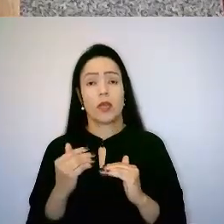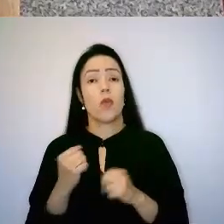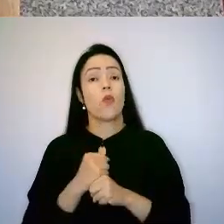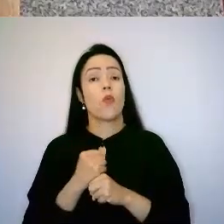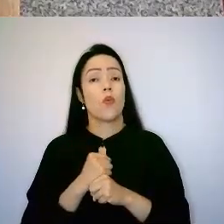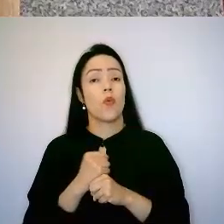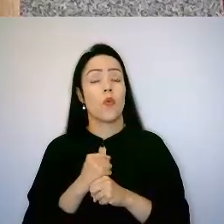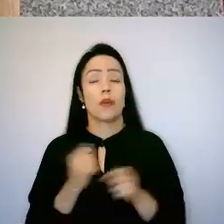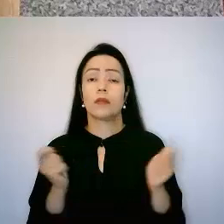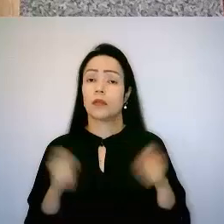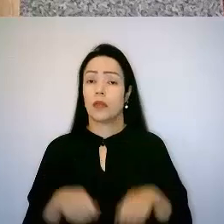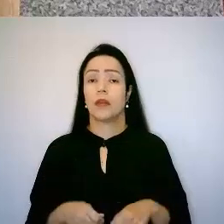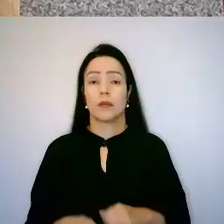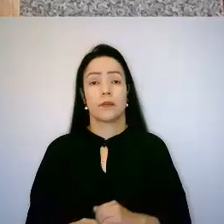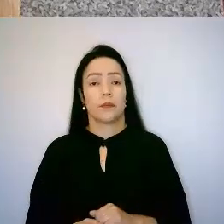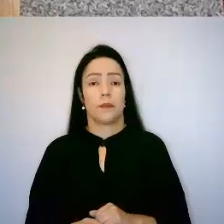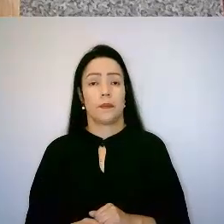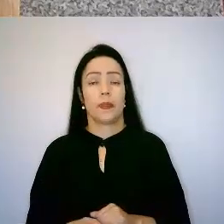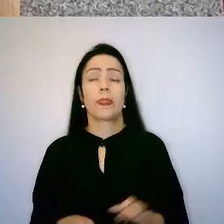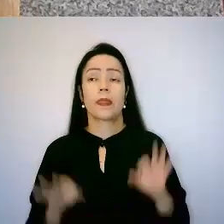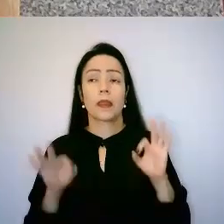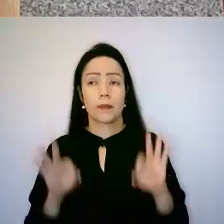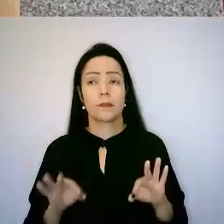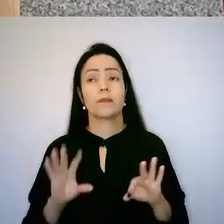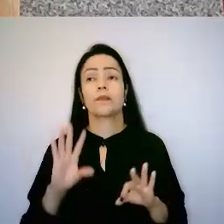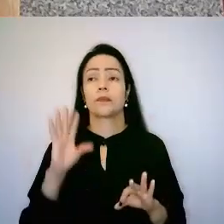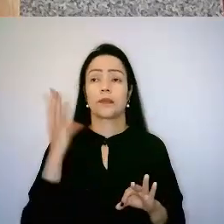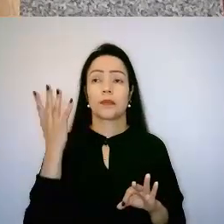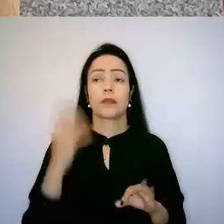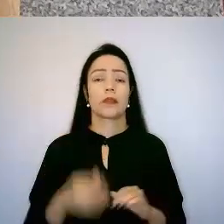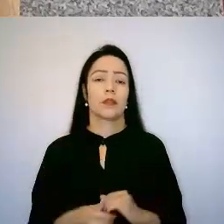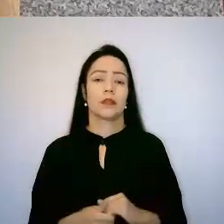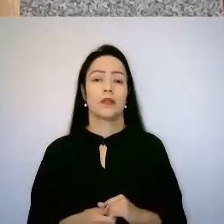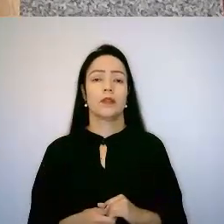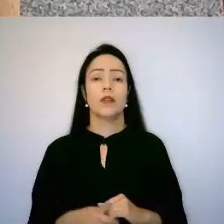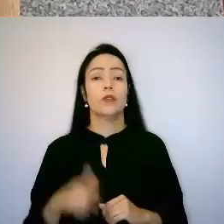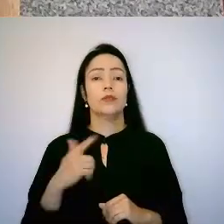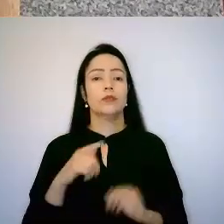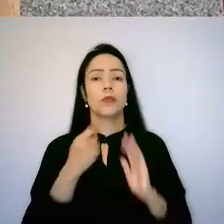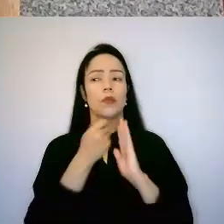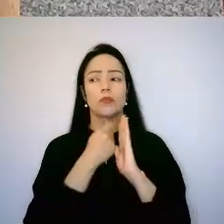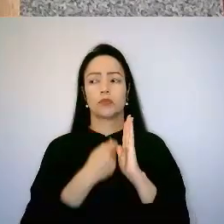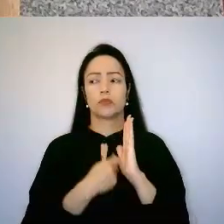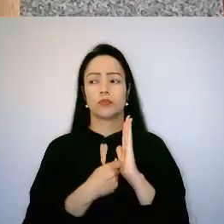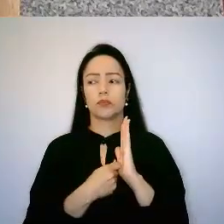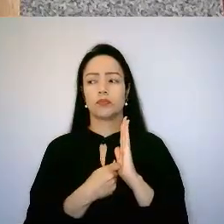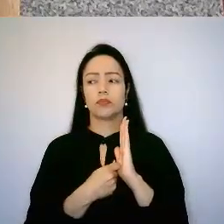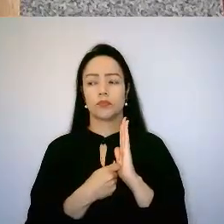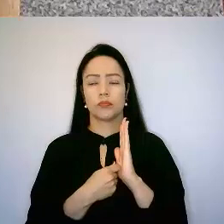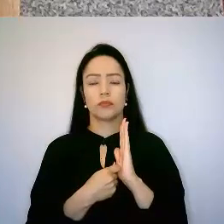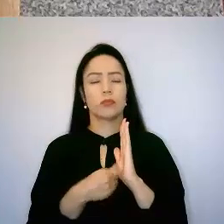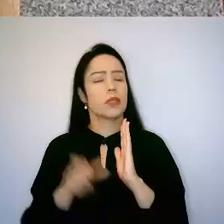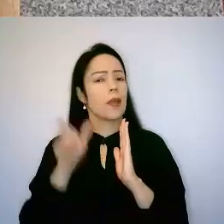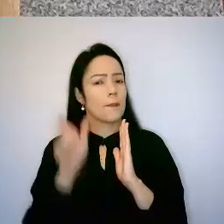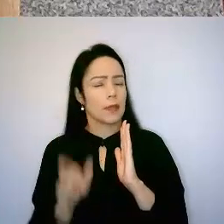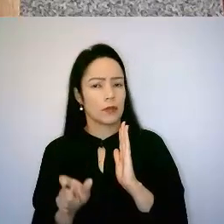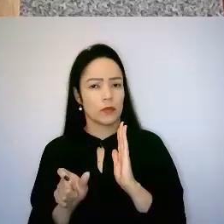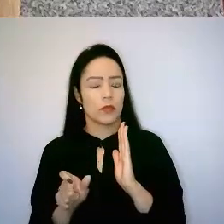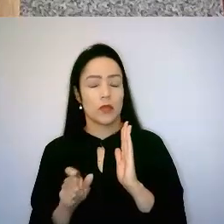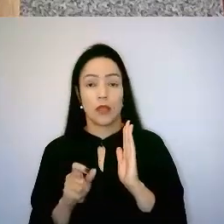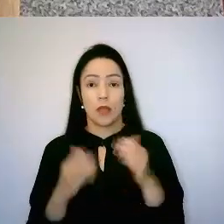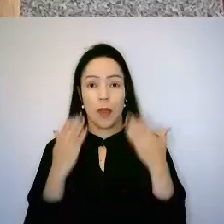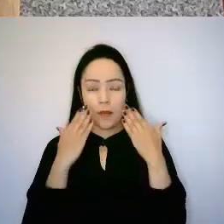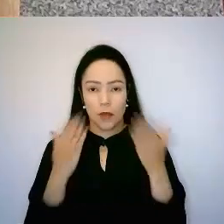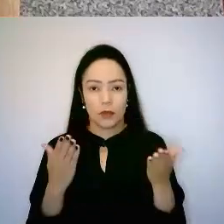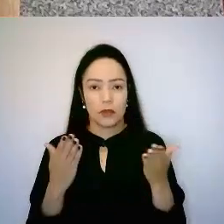o que acontece no presente caso na verdade não há nenhuma anotação em nome do Hora agravante que vem a demonstrar